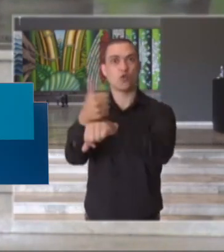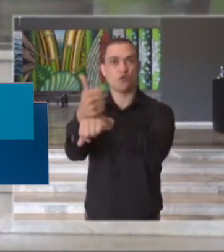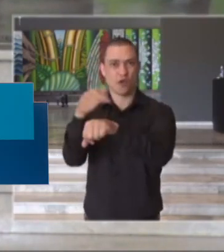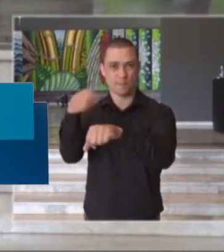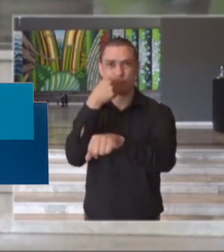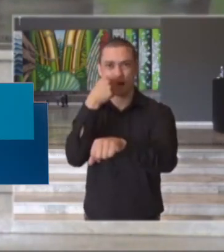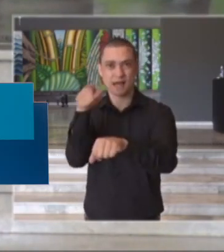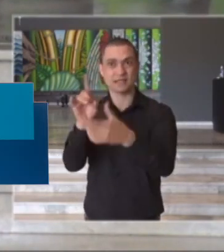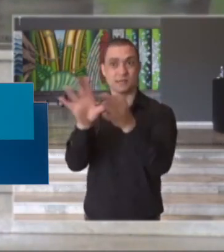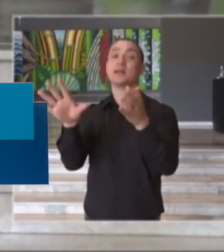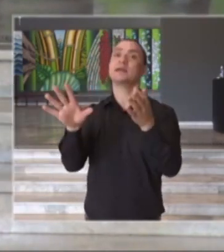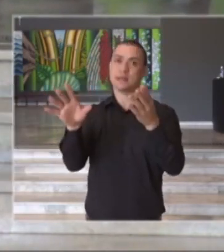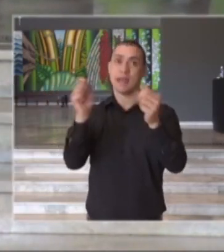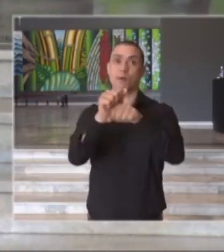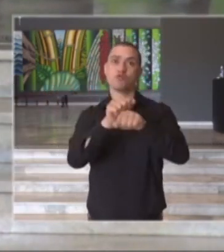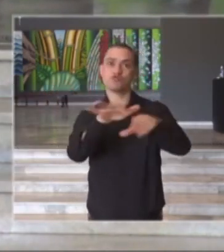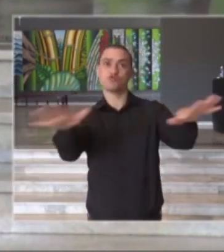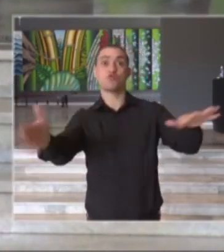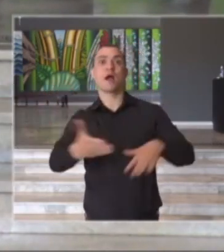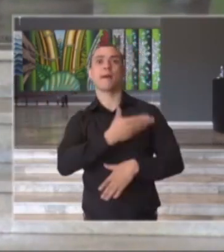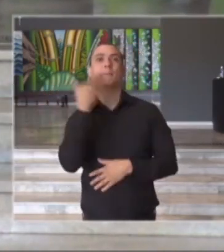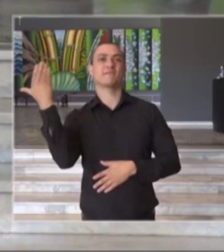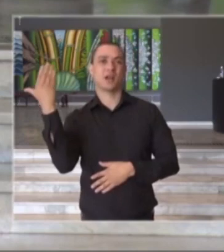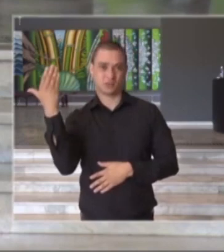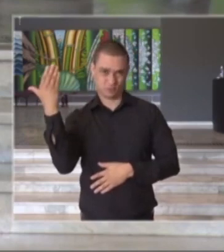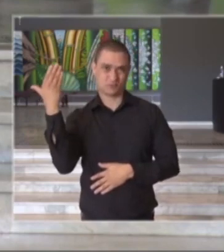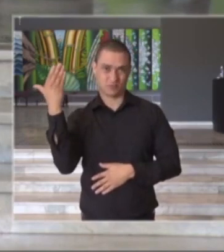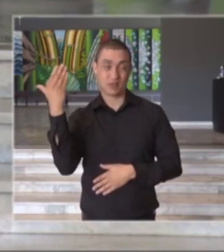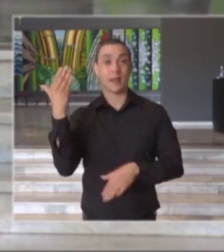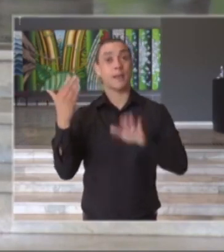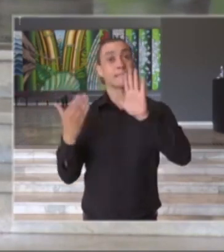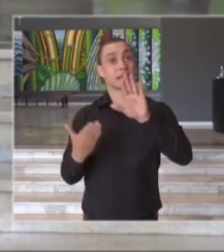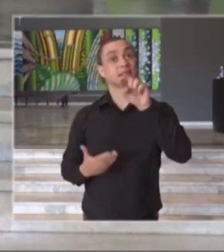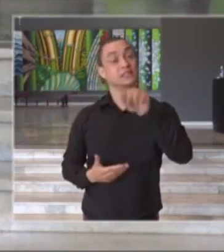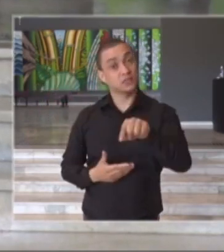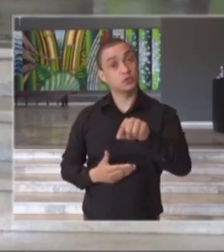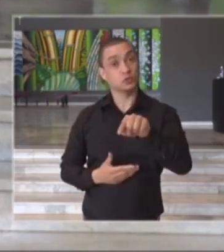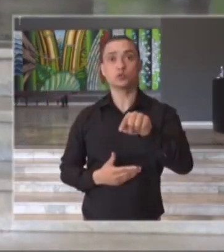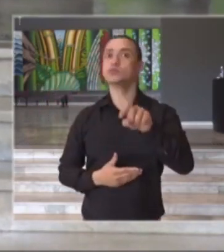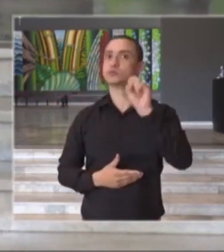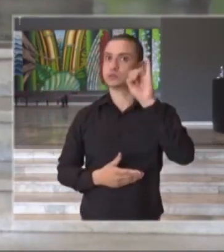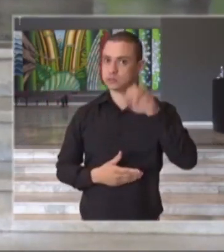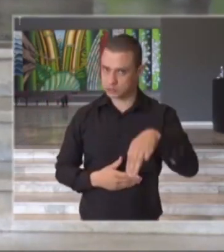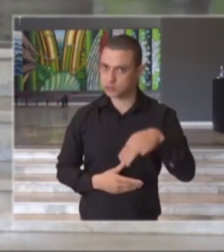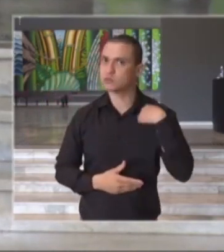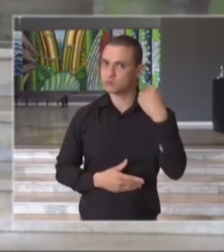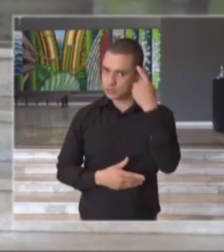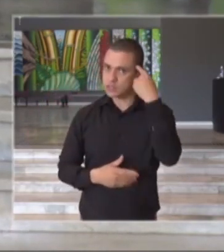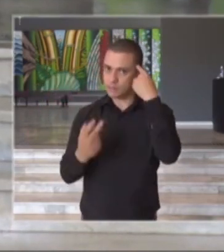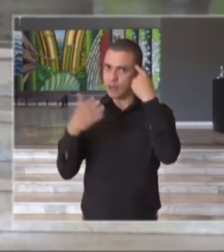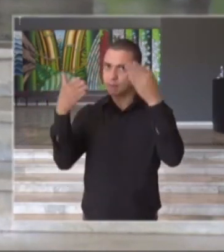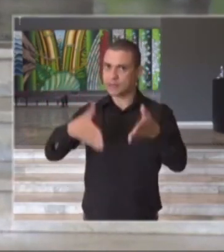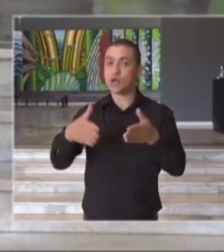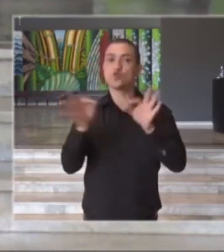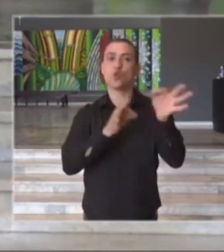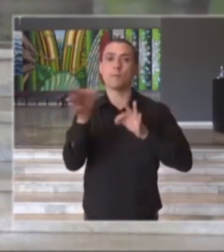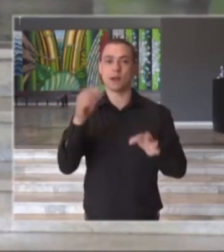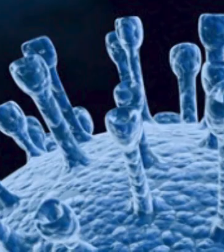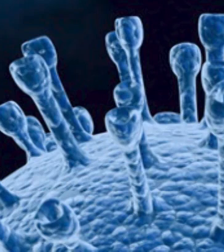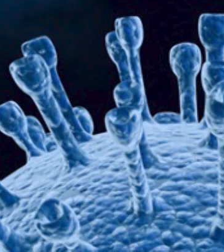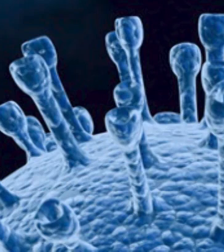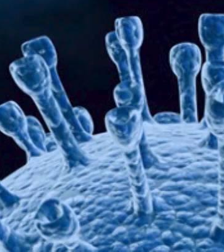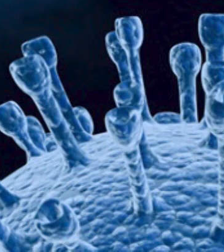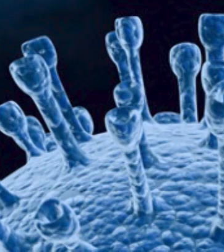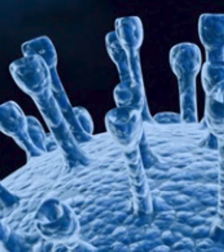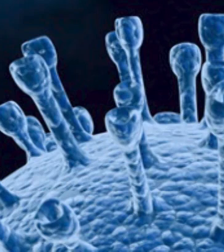farmácia obviamente e capilares e facilitar este processo cabeça será sim considerado no plano que